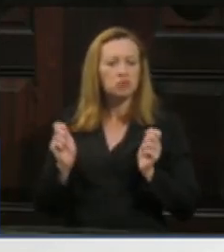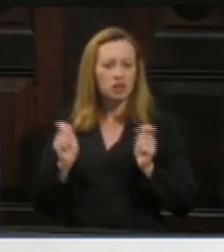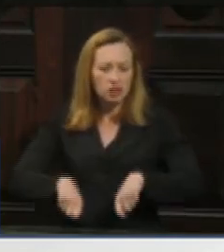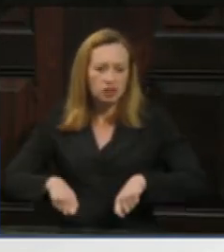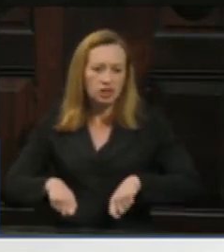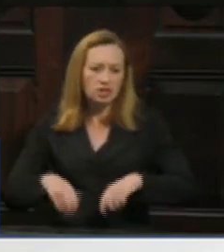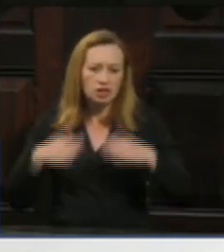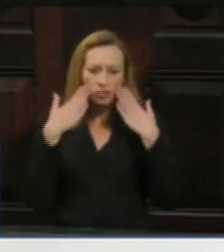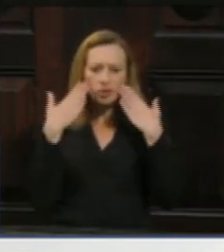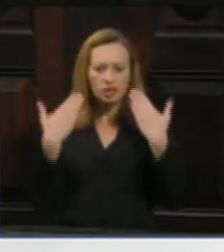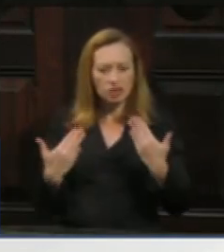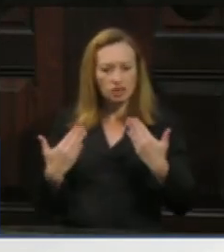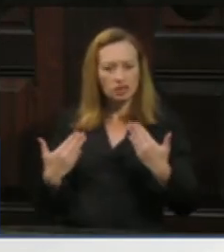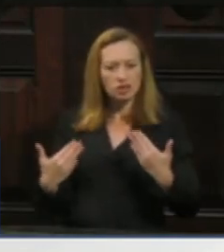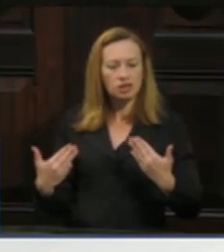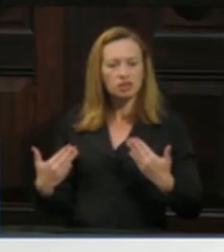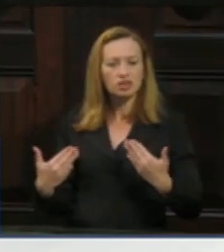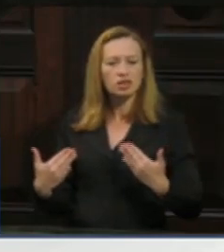Projeto